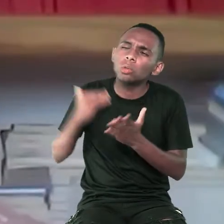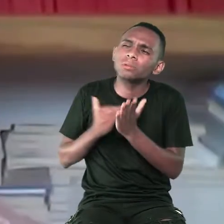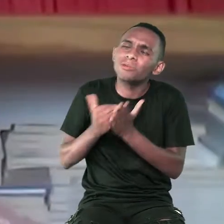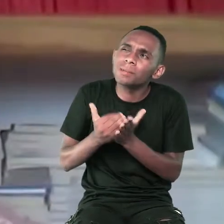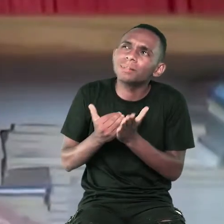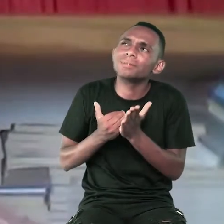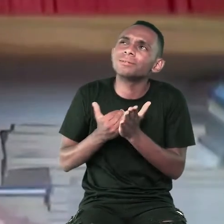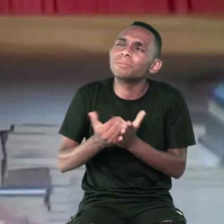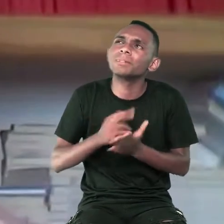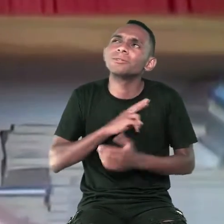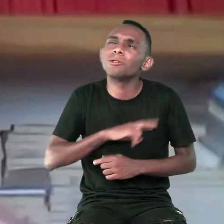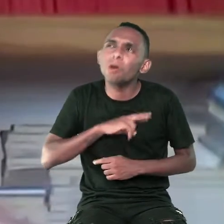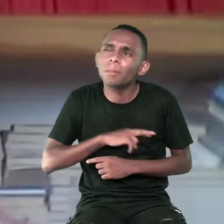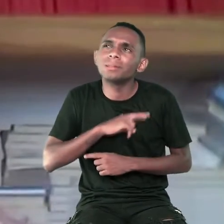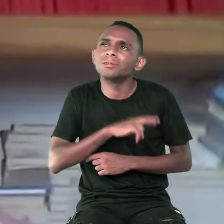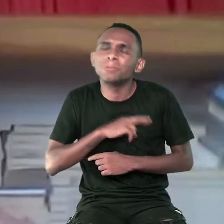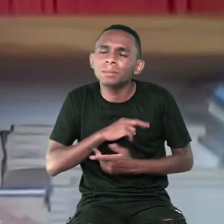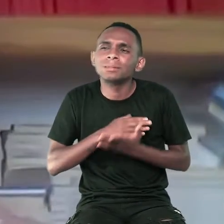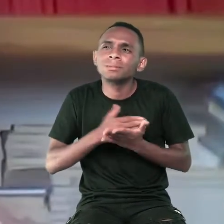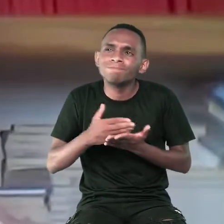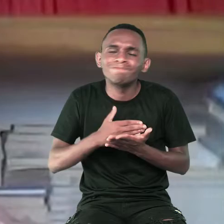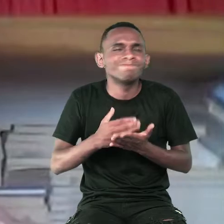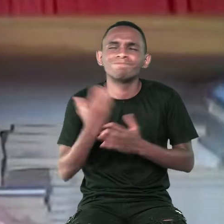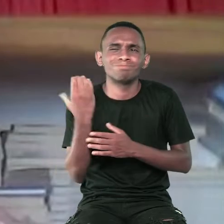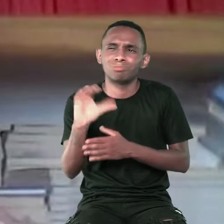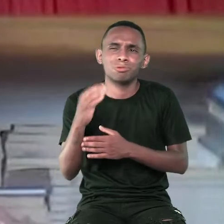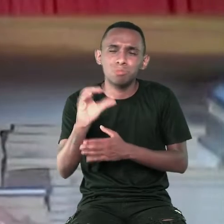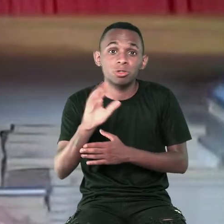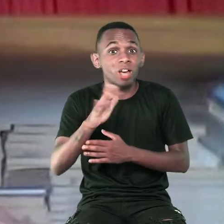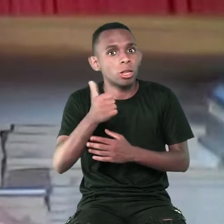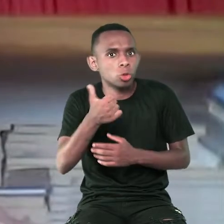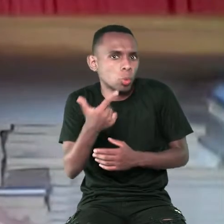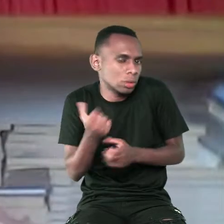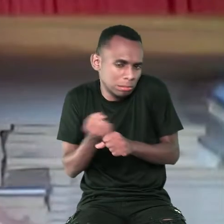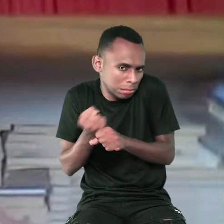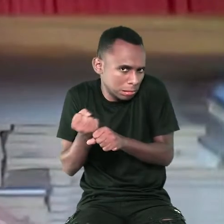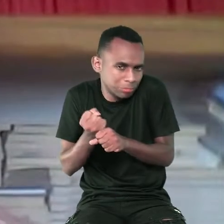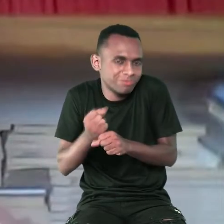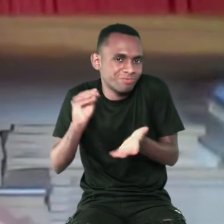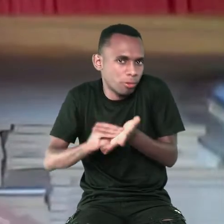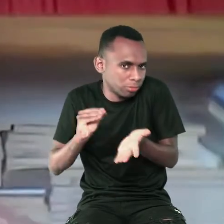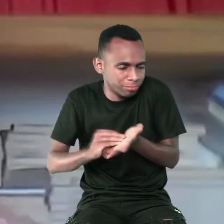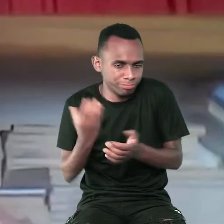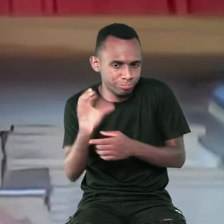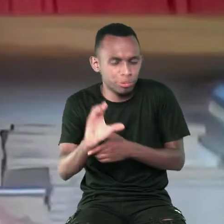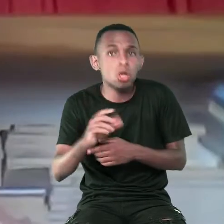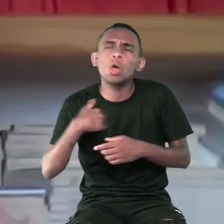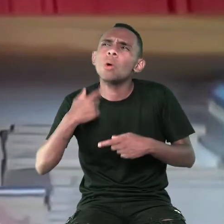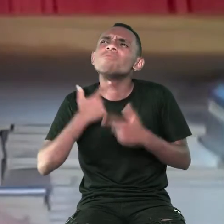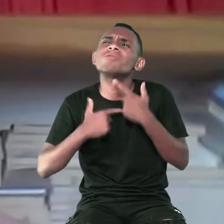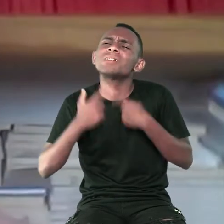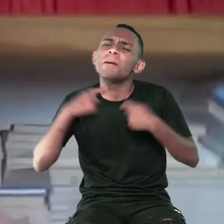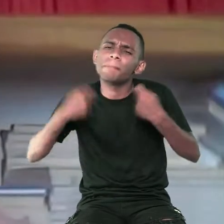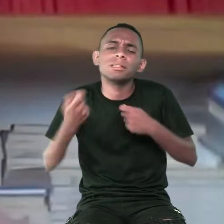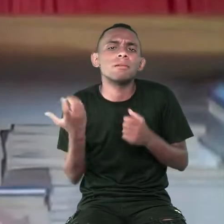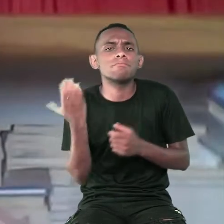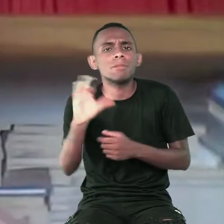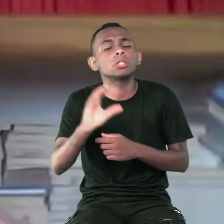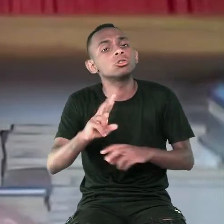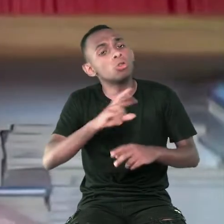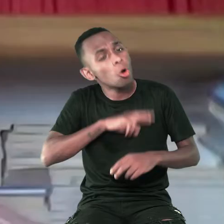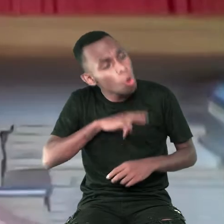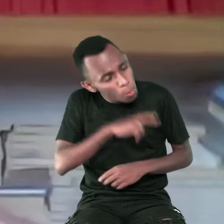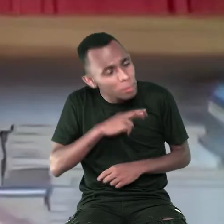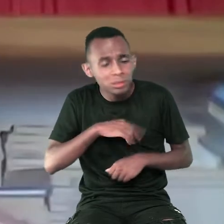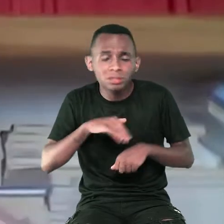inícios de romance, porque como eu não publico romance, não publicava romance há 12 anos, eu sentia a necessidade de voltar a publicar romance, que é o que eu